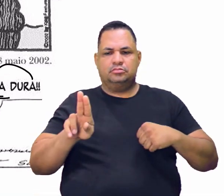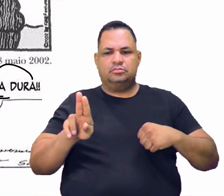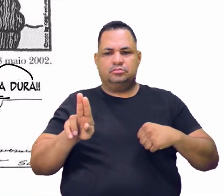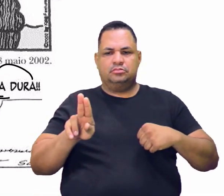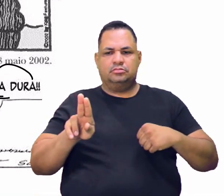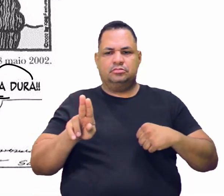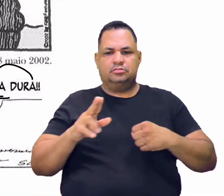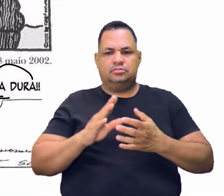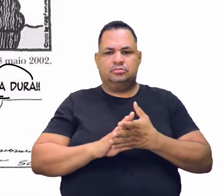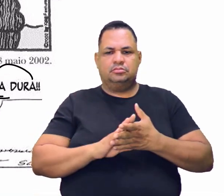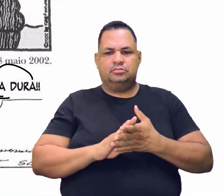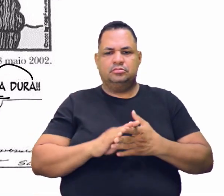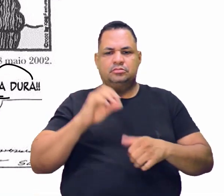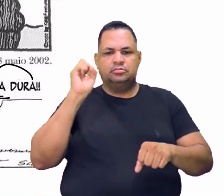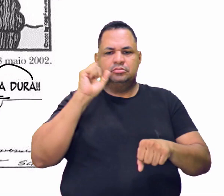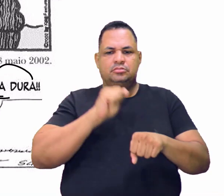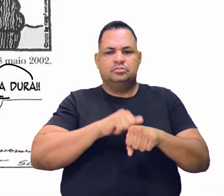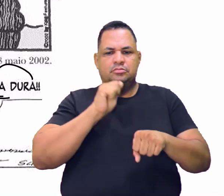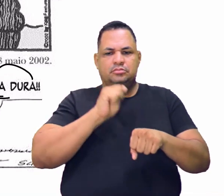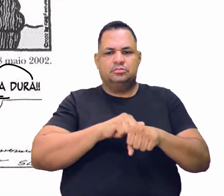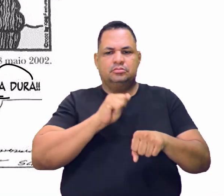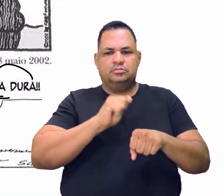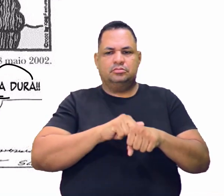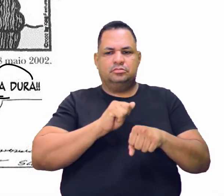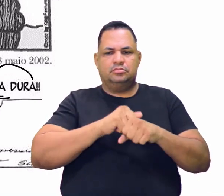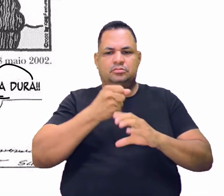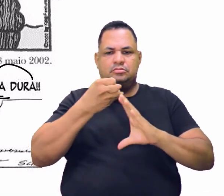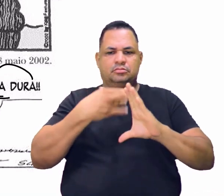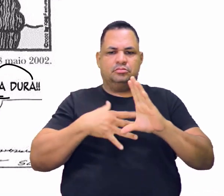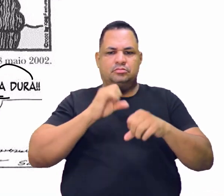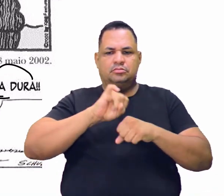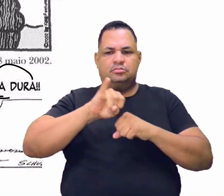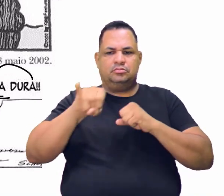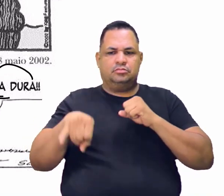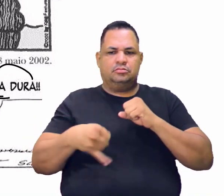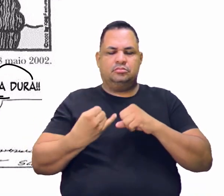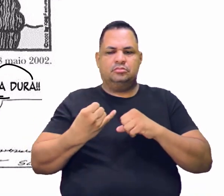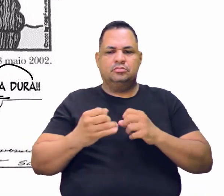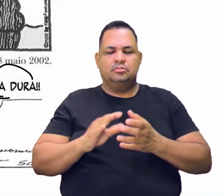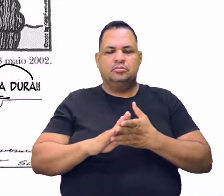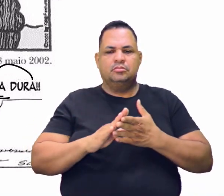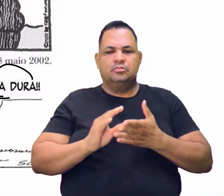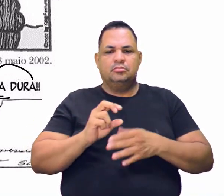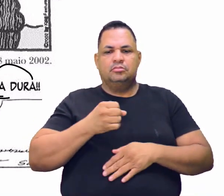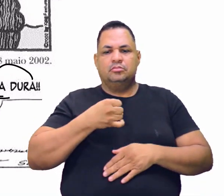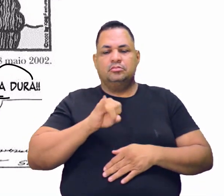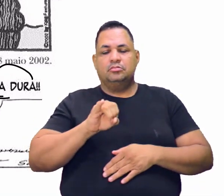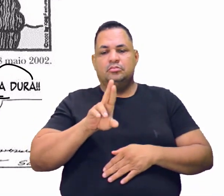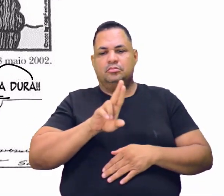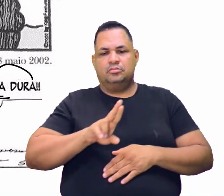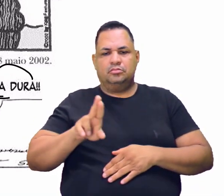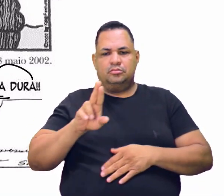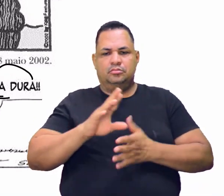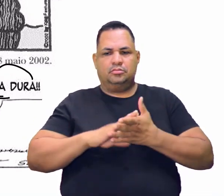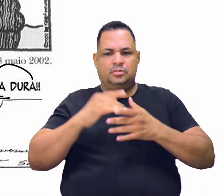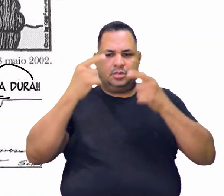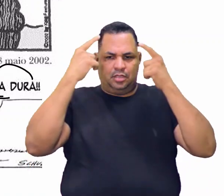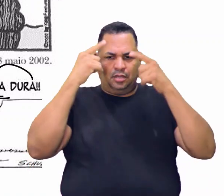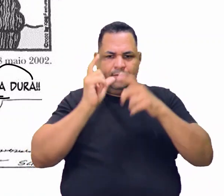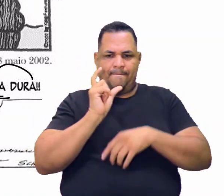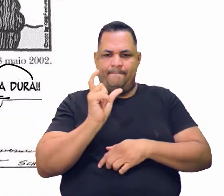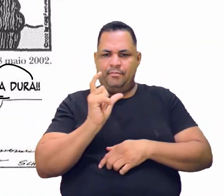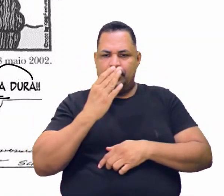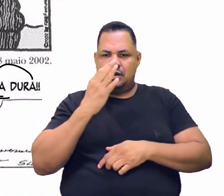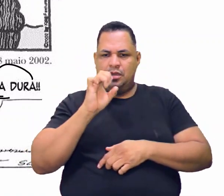Olha só. Dura é característica, adjetivo. Então, se eu estou usando cabeça,